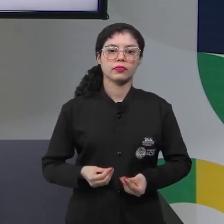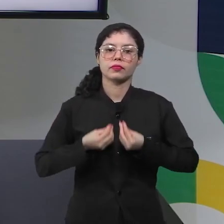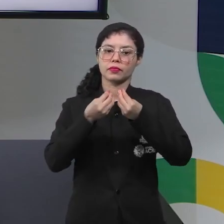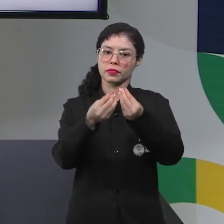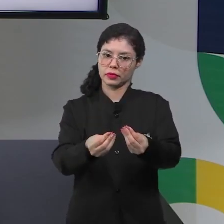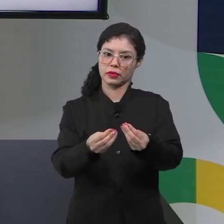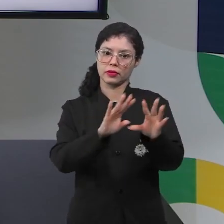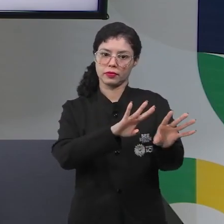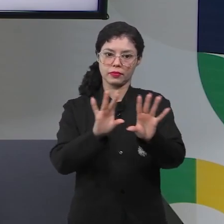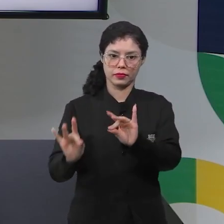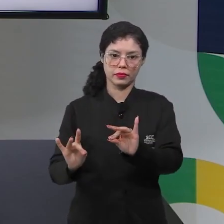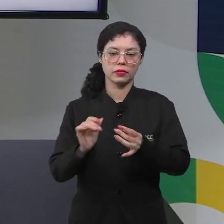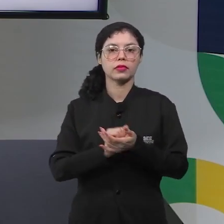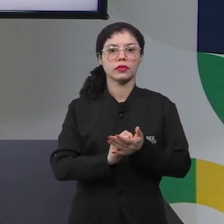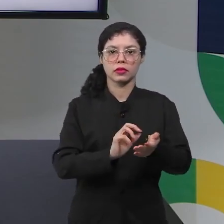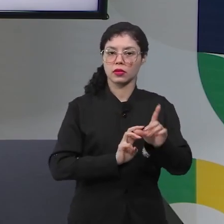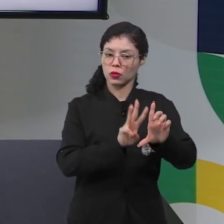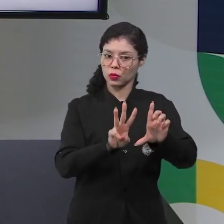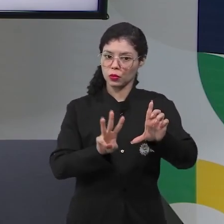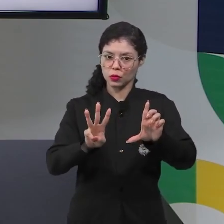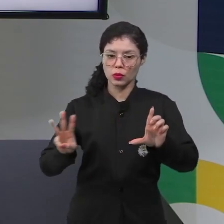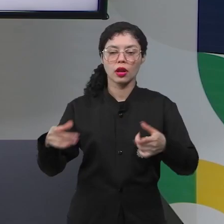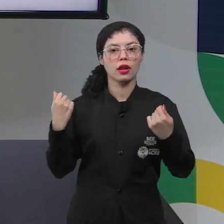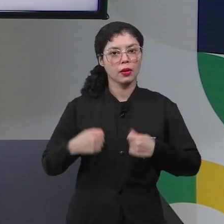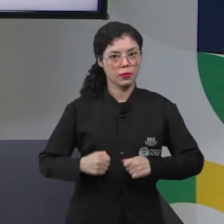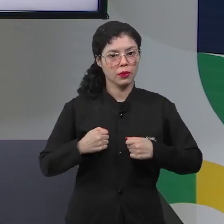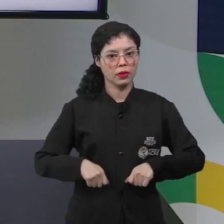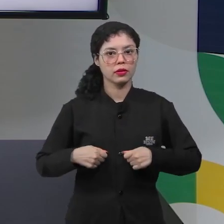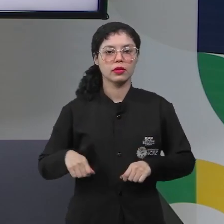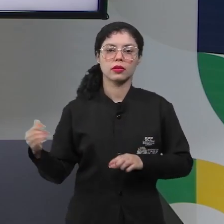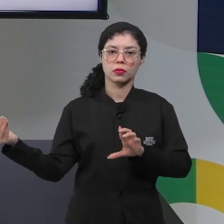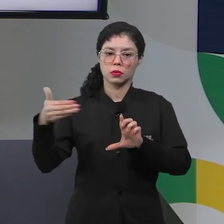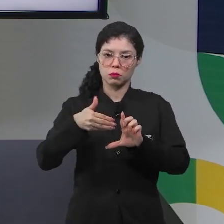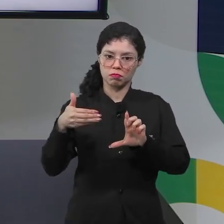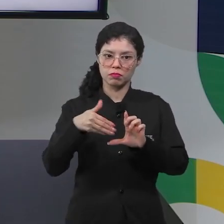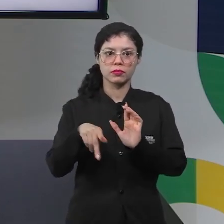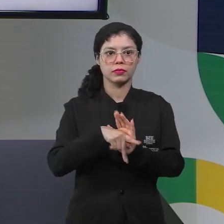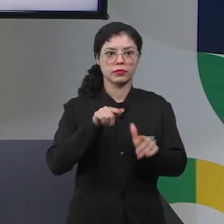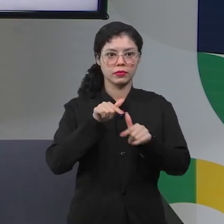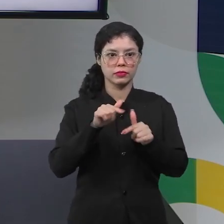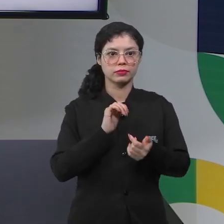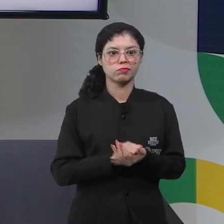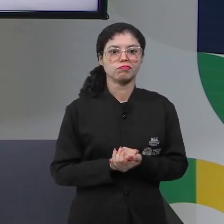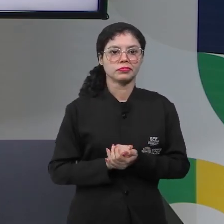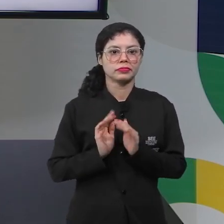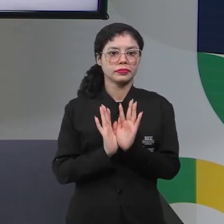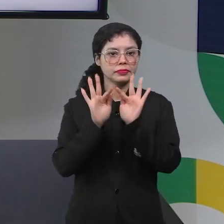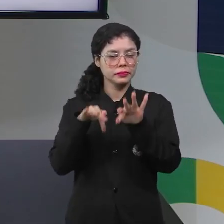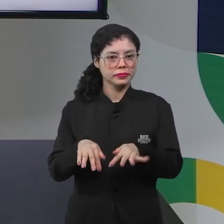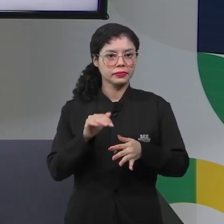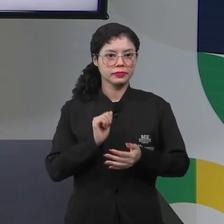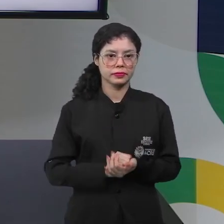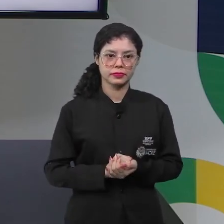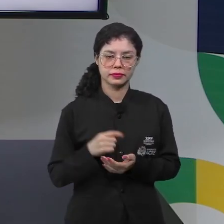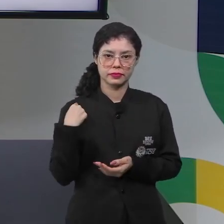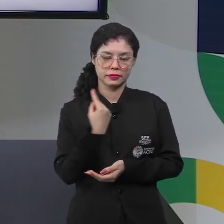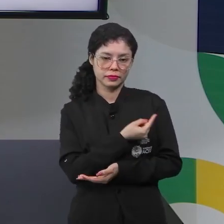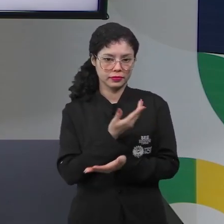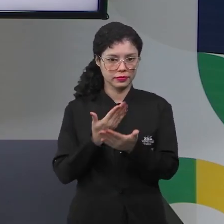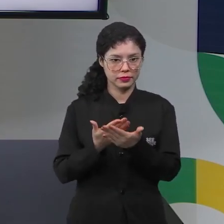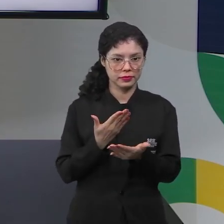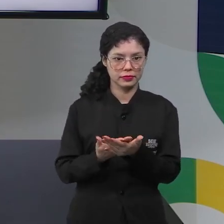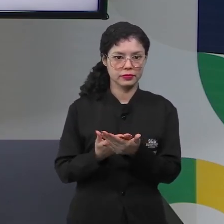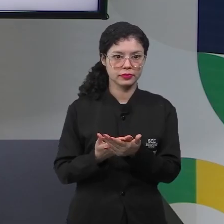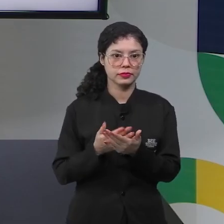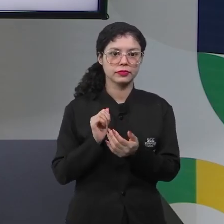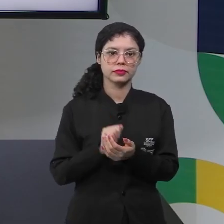disponibilizar através de um link para que as pessoas tenham acesso ao seu trabalho, tá bom? Então, nós chegamos aqui ao final da nossa aula, mas a gente